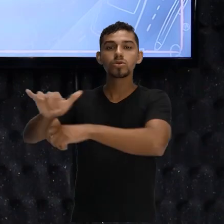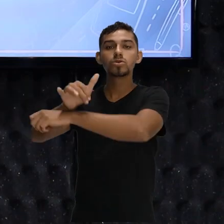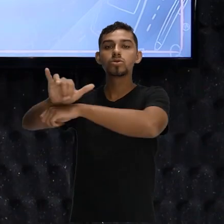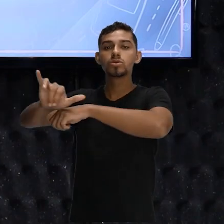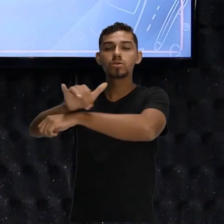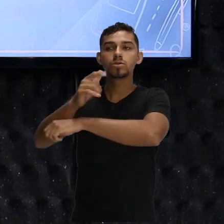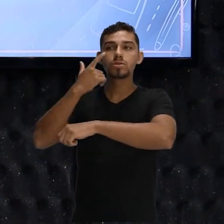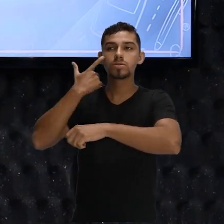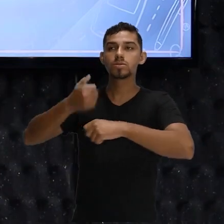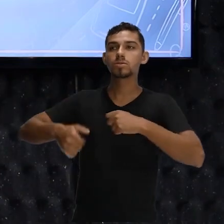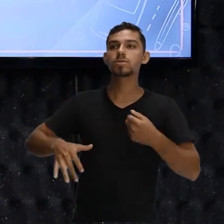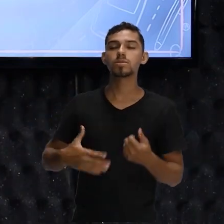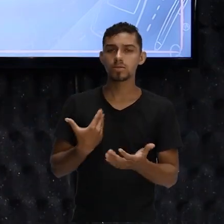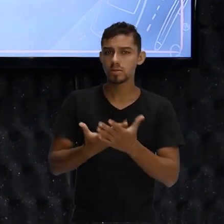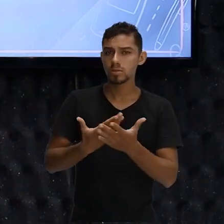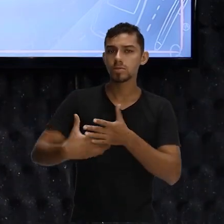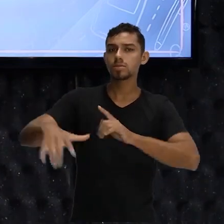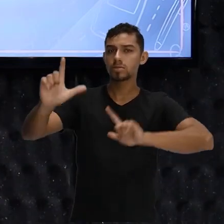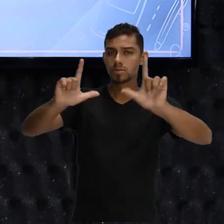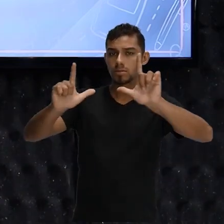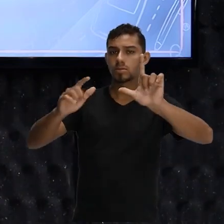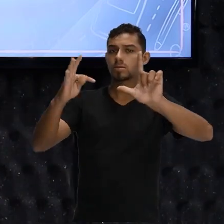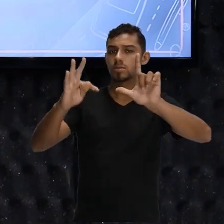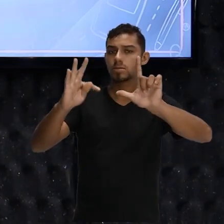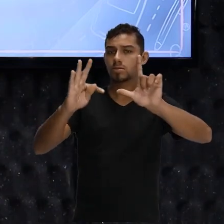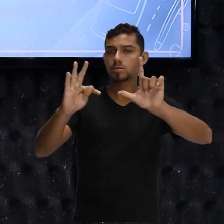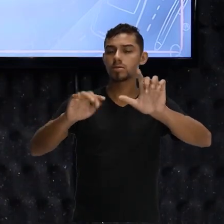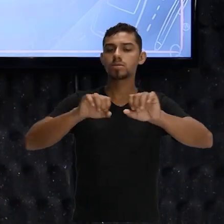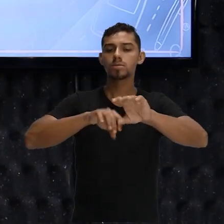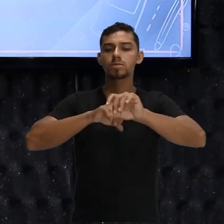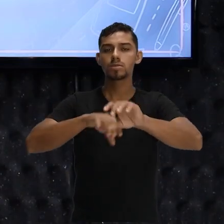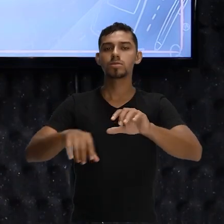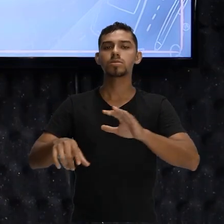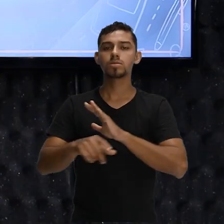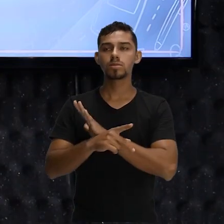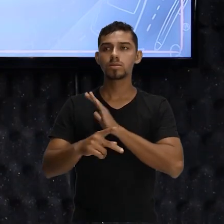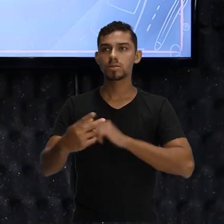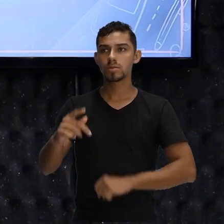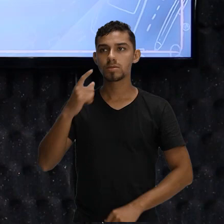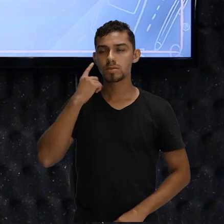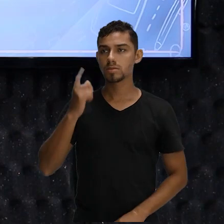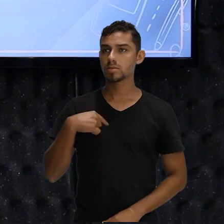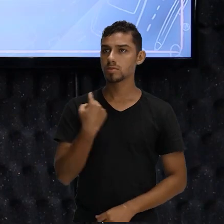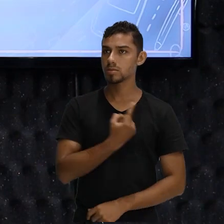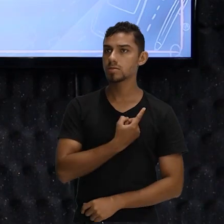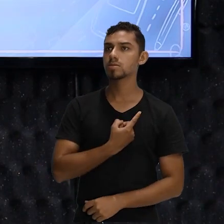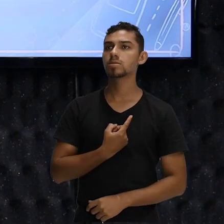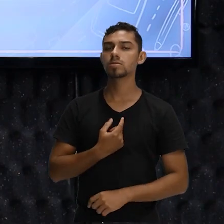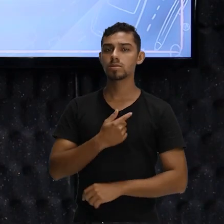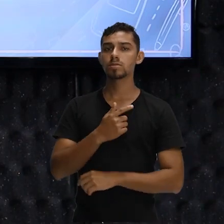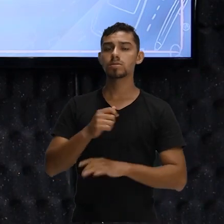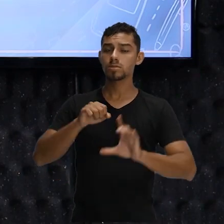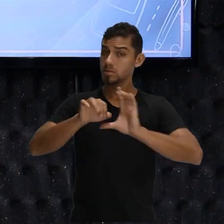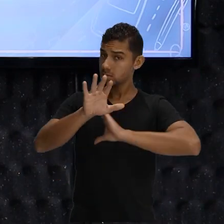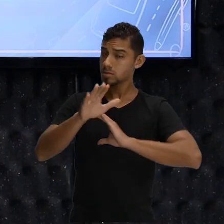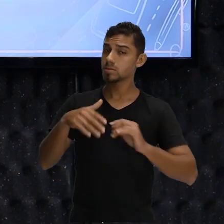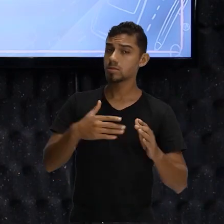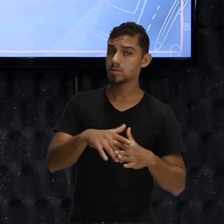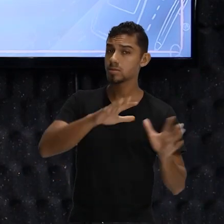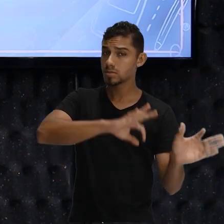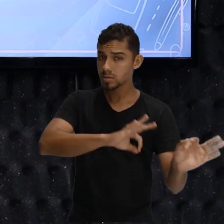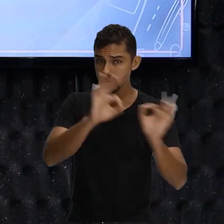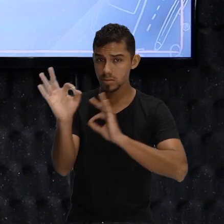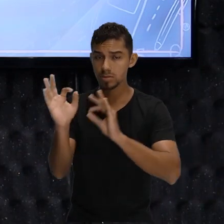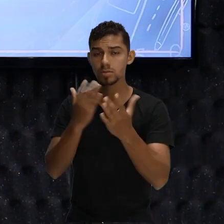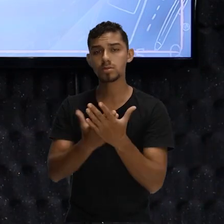de repente. Você está assistindo a TV Educação, mas sempre fica ali disponível para nós, né, na plataforma Gonçalves Dias. Não deixe de acompanhar